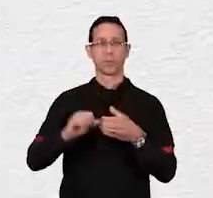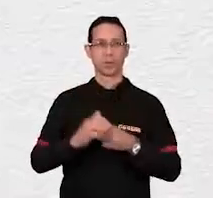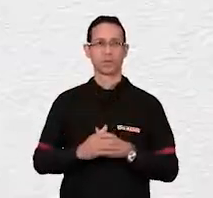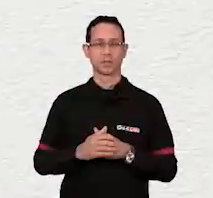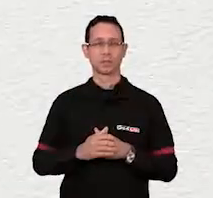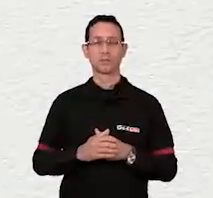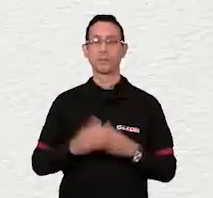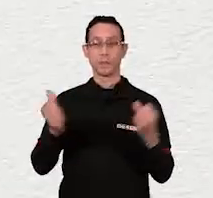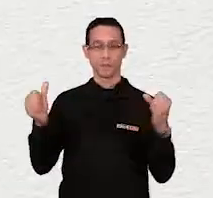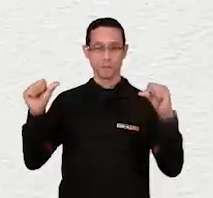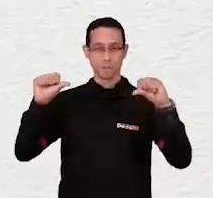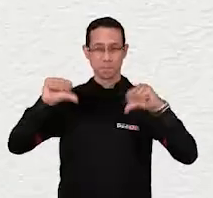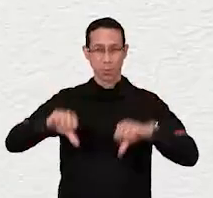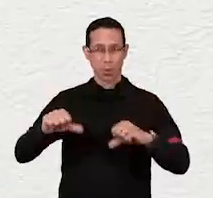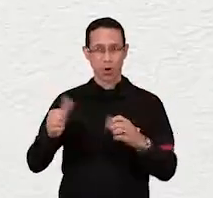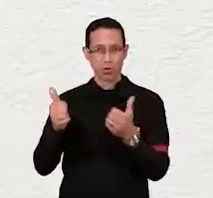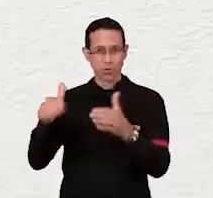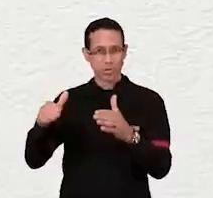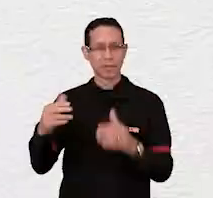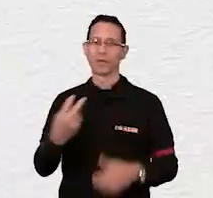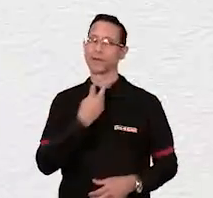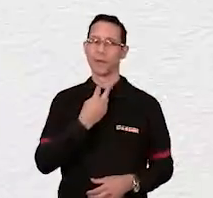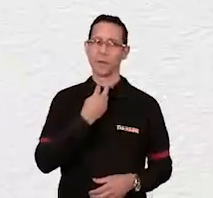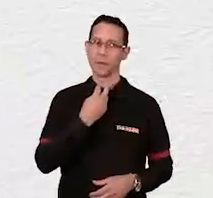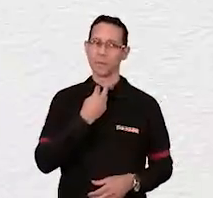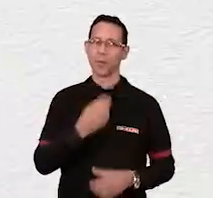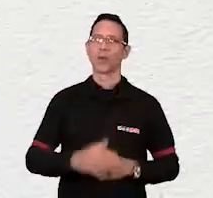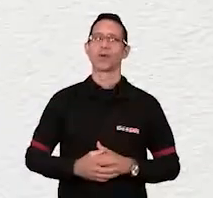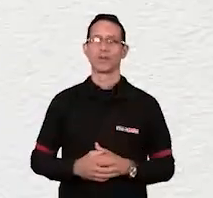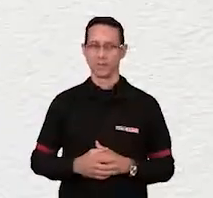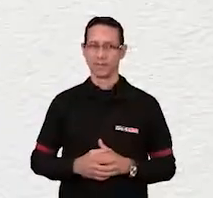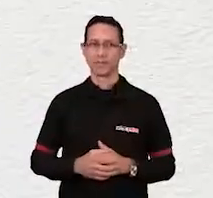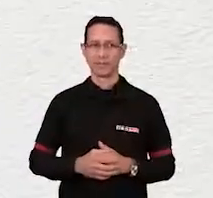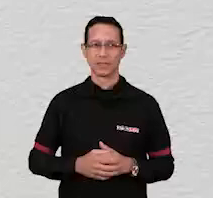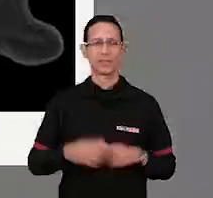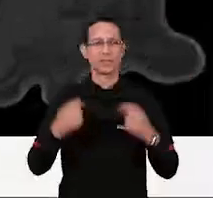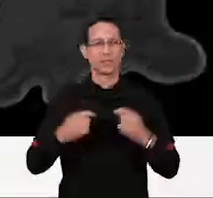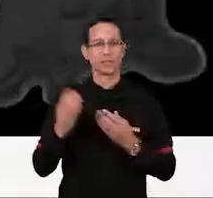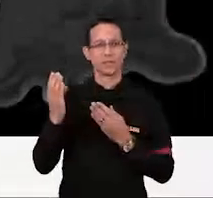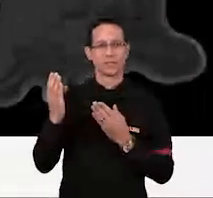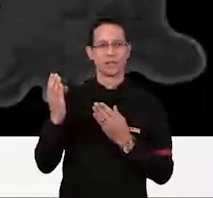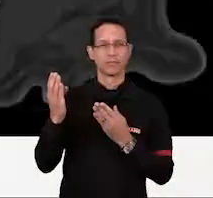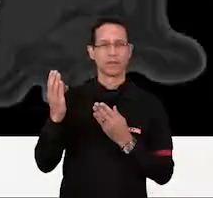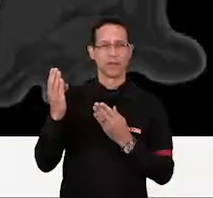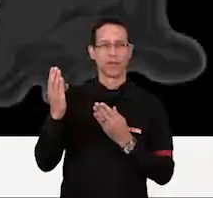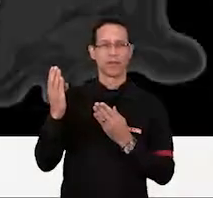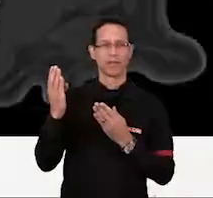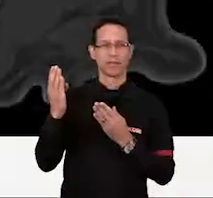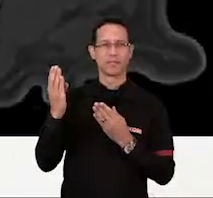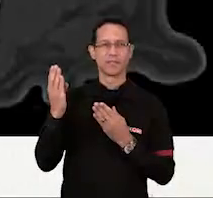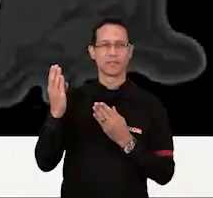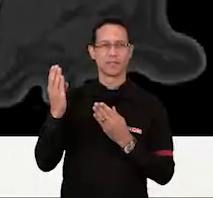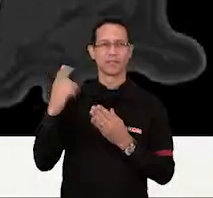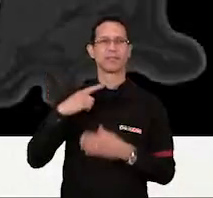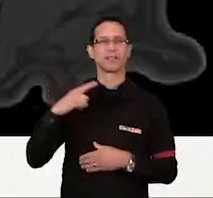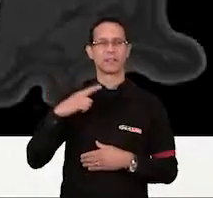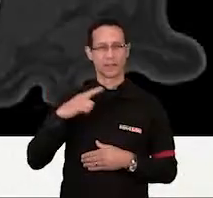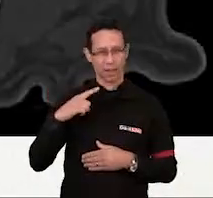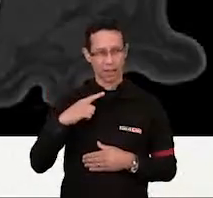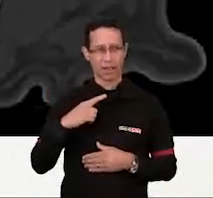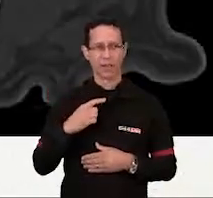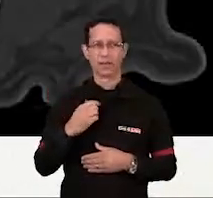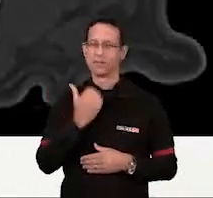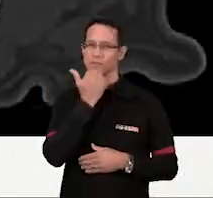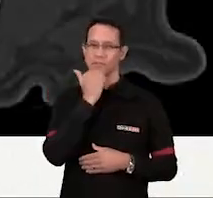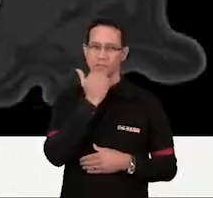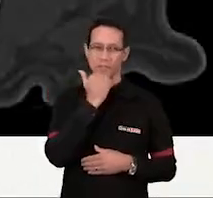evolução daquela orelha ali para essa orelha aqui, que é onde a gente já vê uma expansão, presença de lise óssea. Para